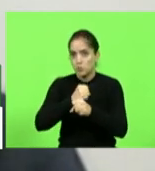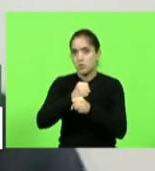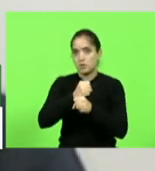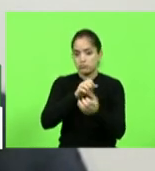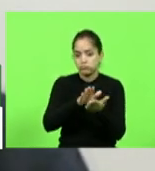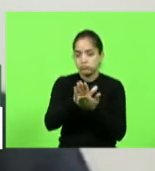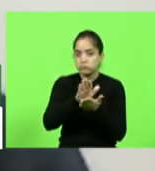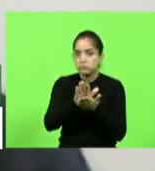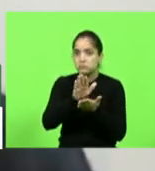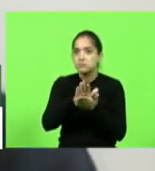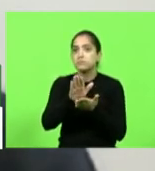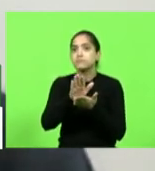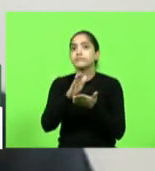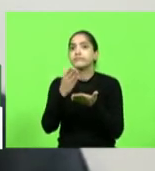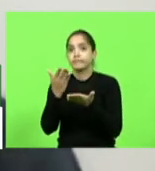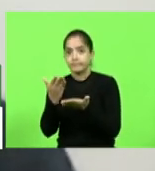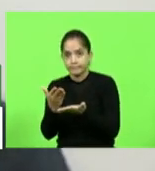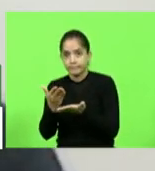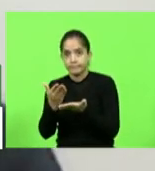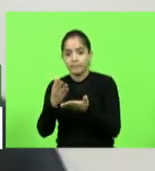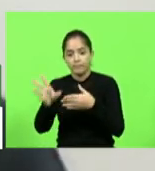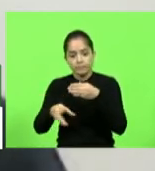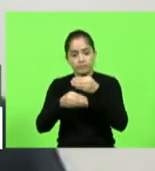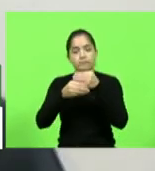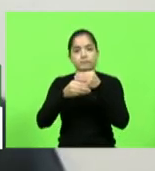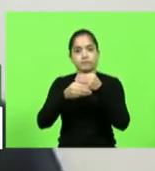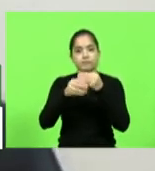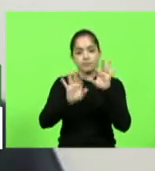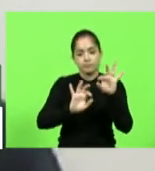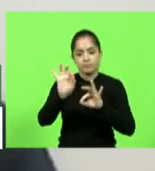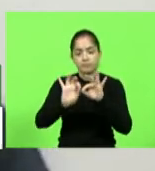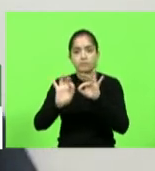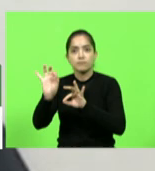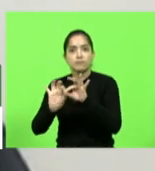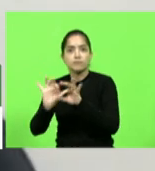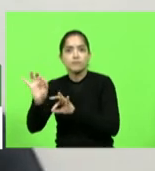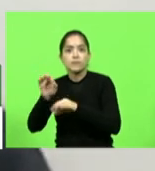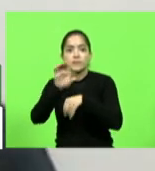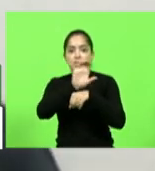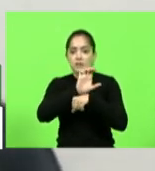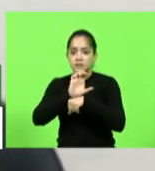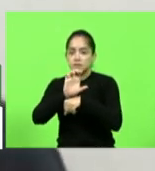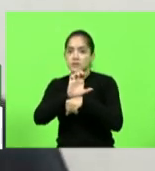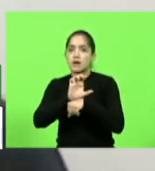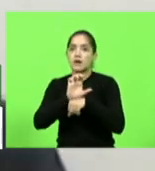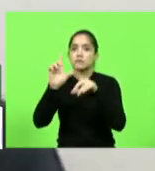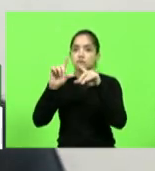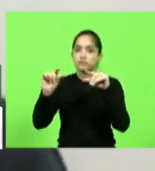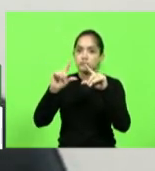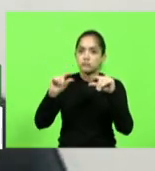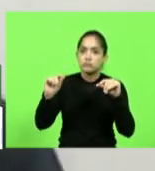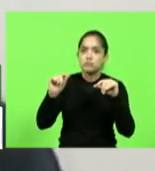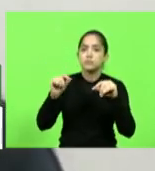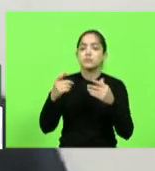para a implementação, para a regulamentação pelos estados, Distrito Federal e municípios do país